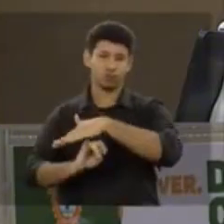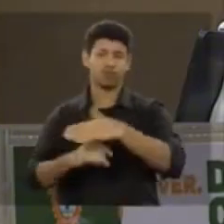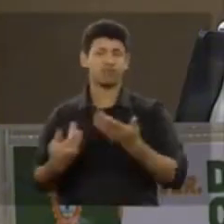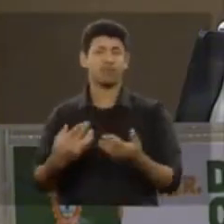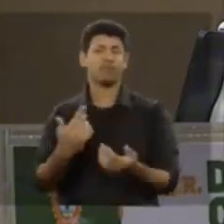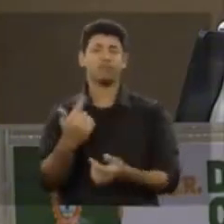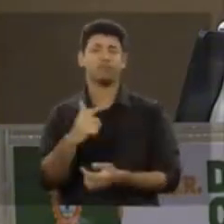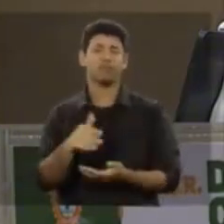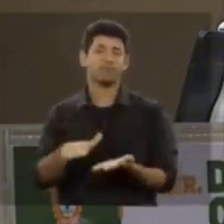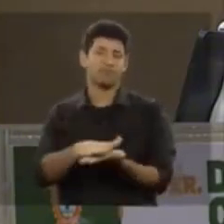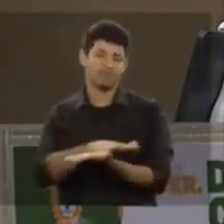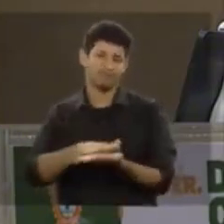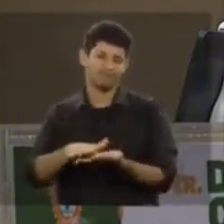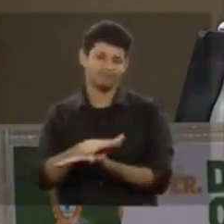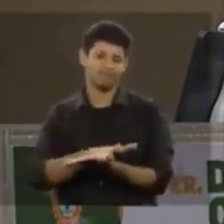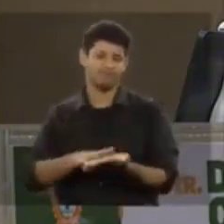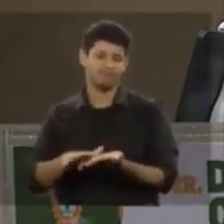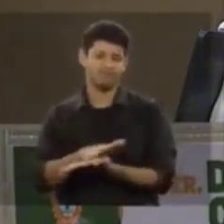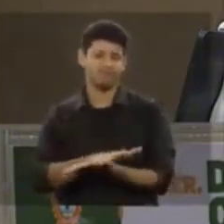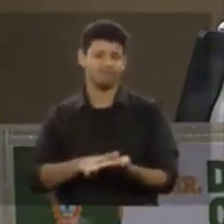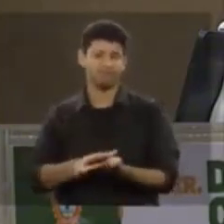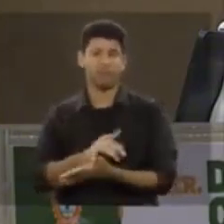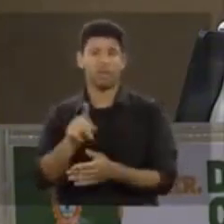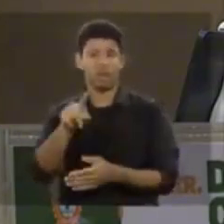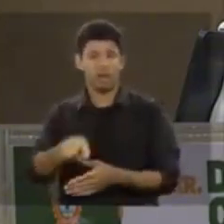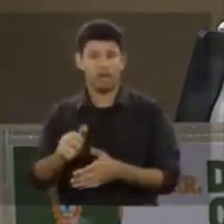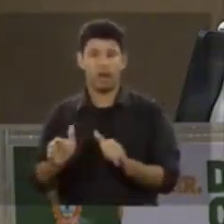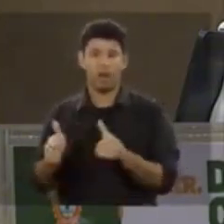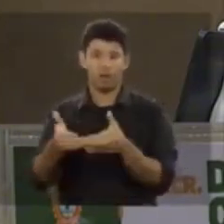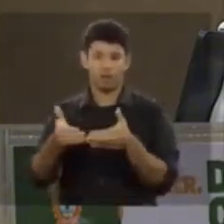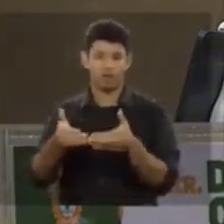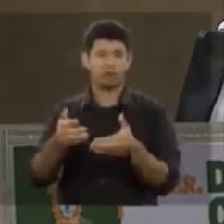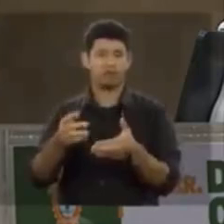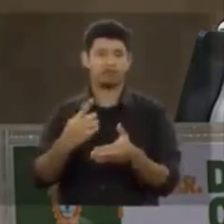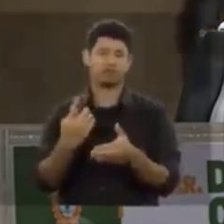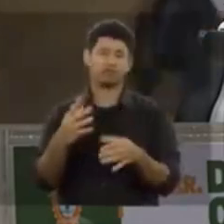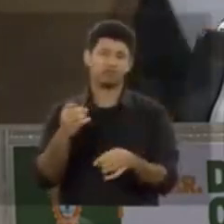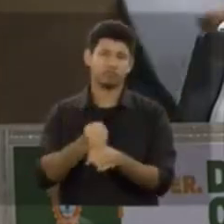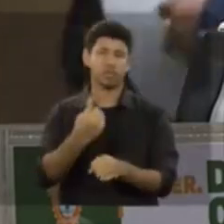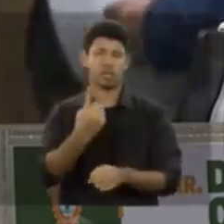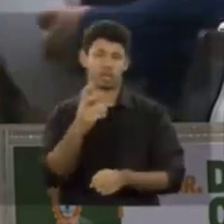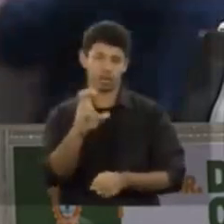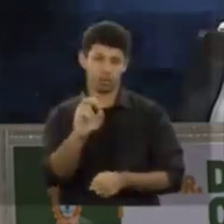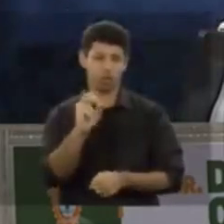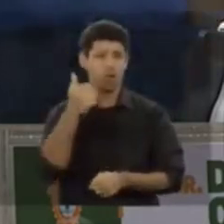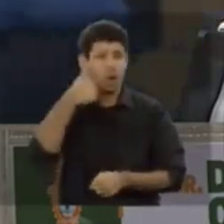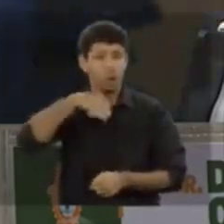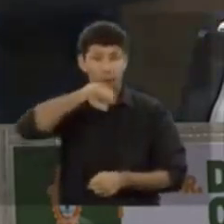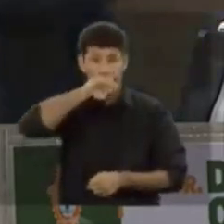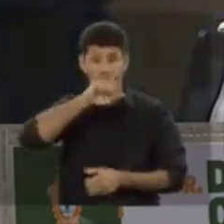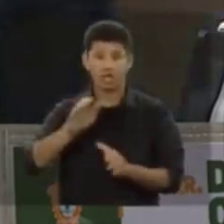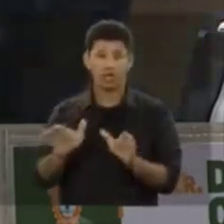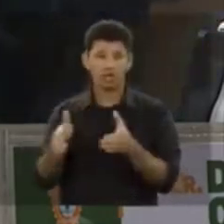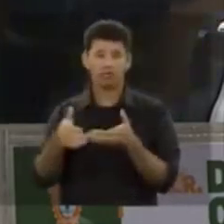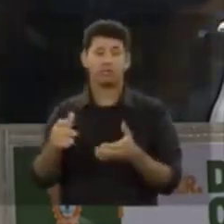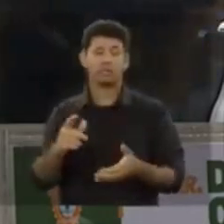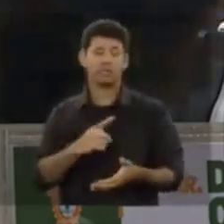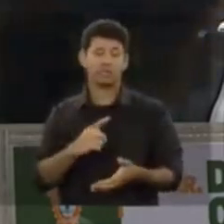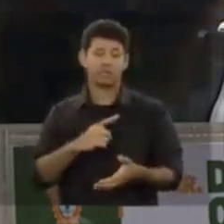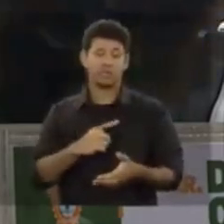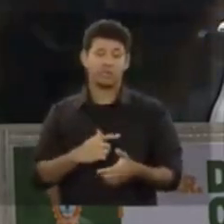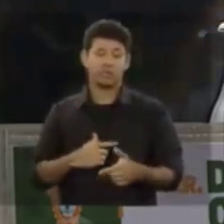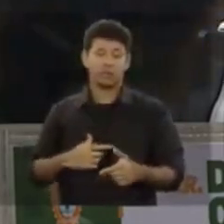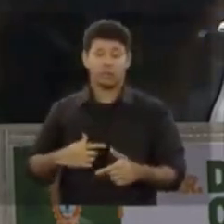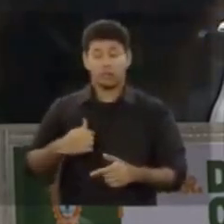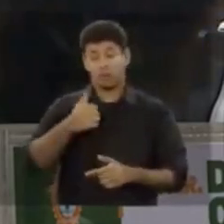têm nada é um grupo de Mães com mais de 50 mães e eles passam por cada eu